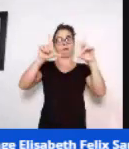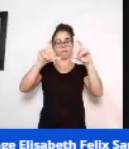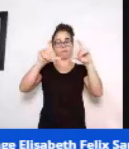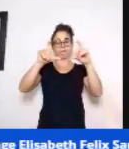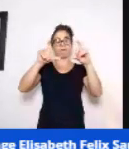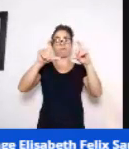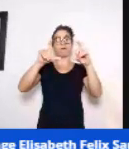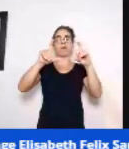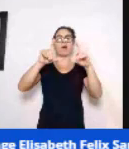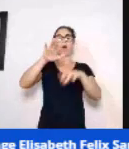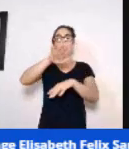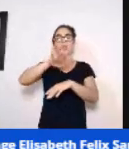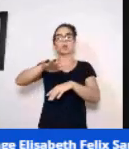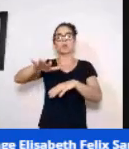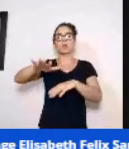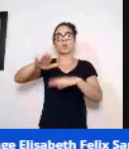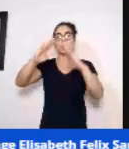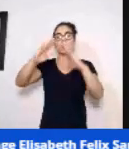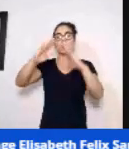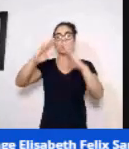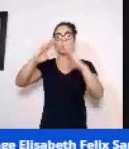favor.